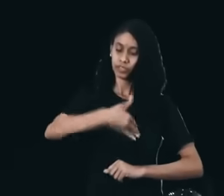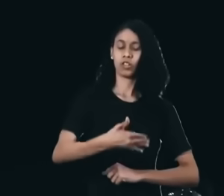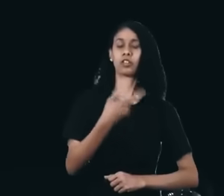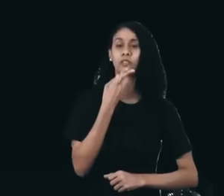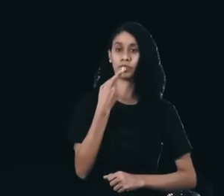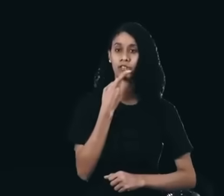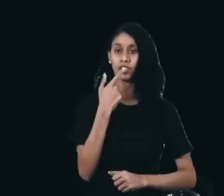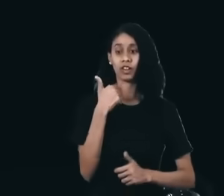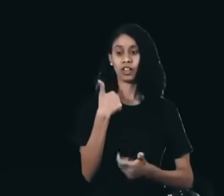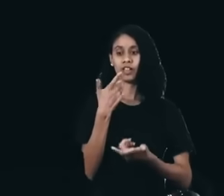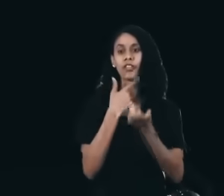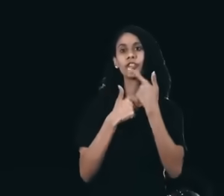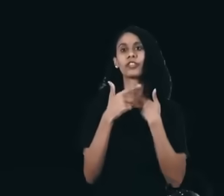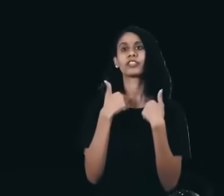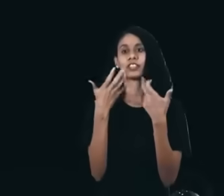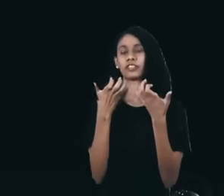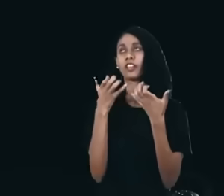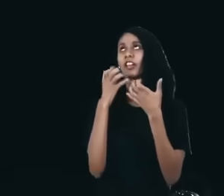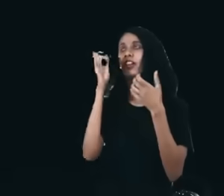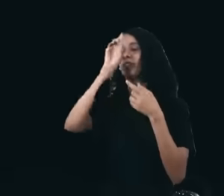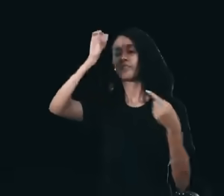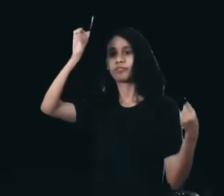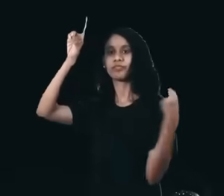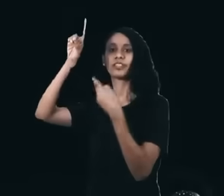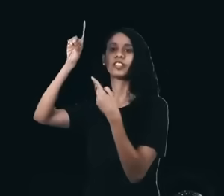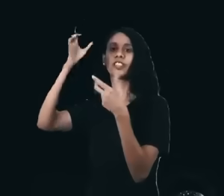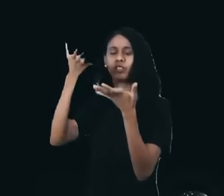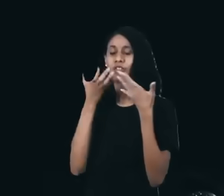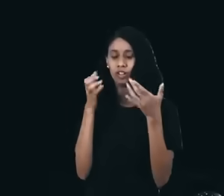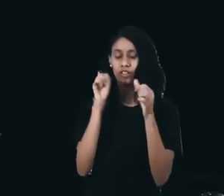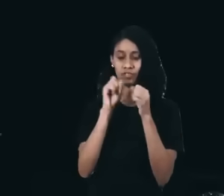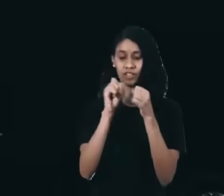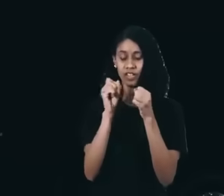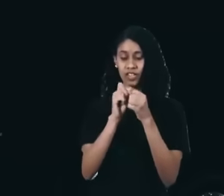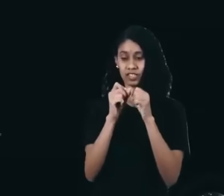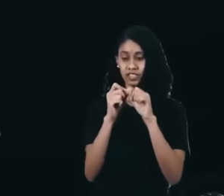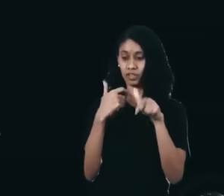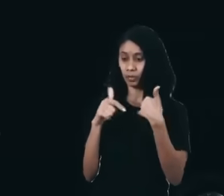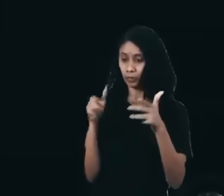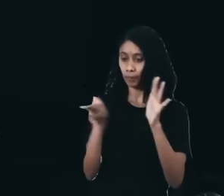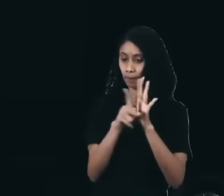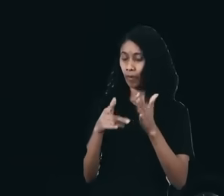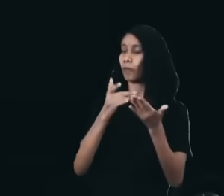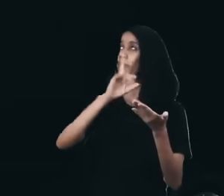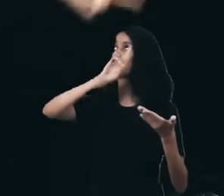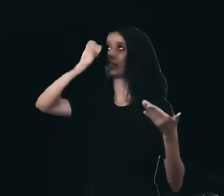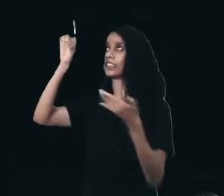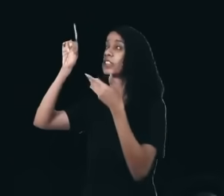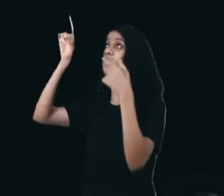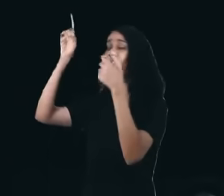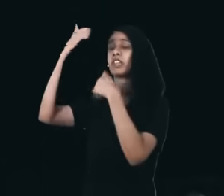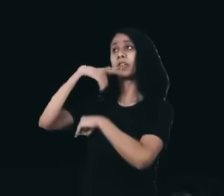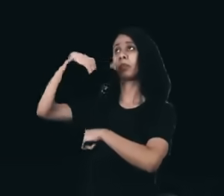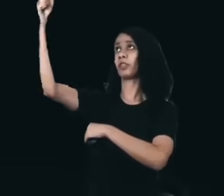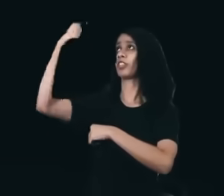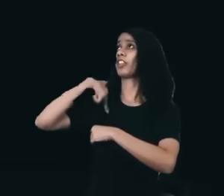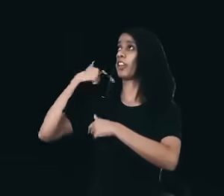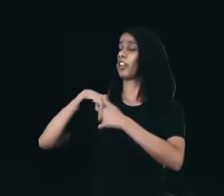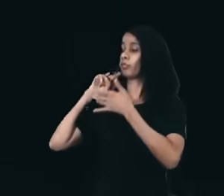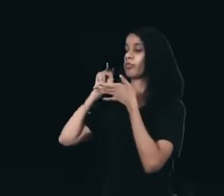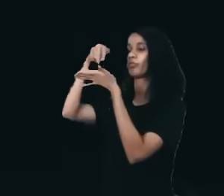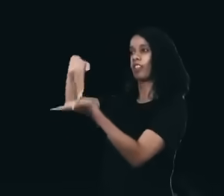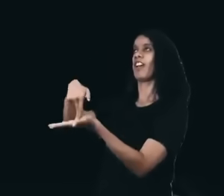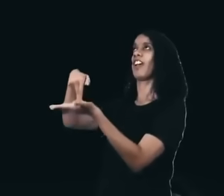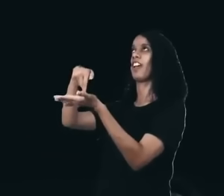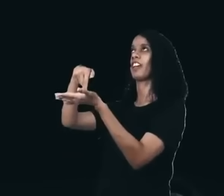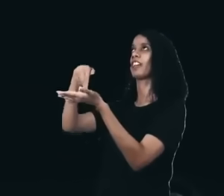dizer, eu desejo fazer a vontade de Deus, eu desejo fazer a obra de Deus, e quando Deus me chamar, eu estarei aqui pronta